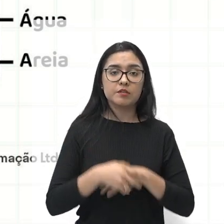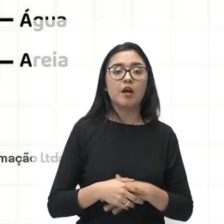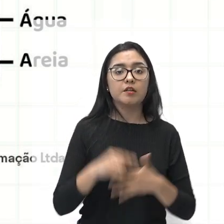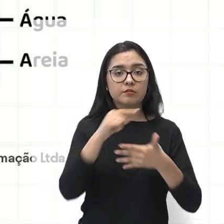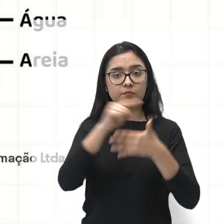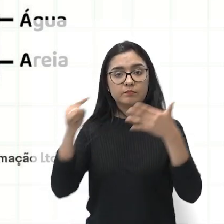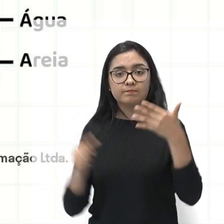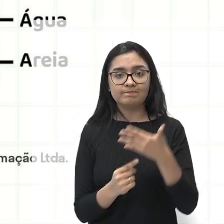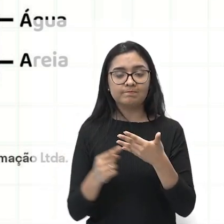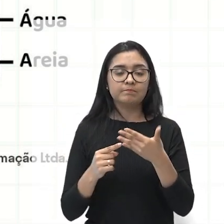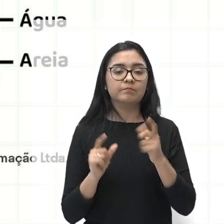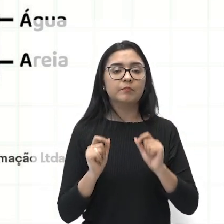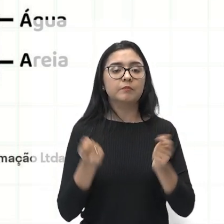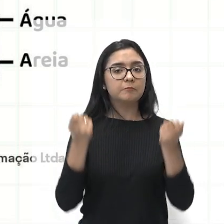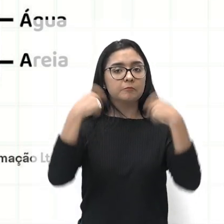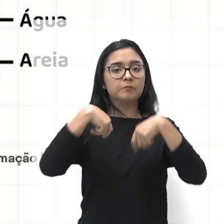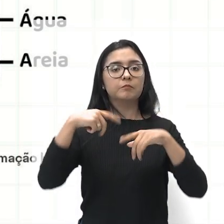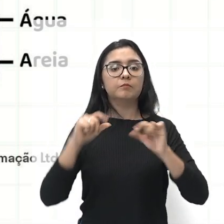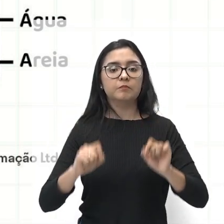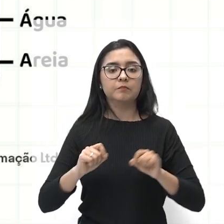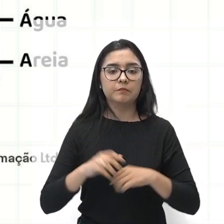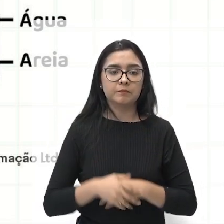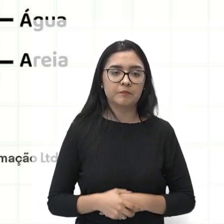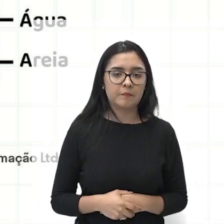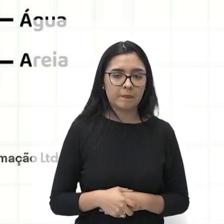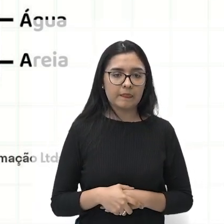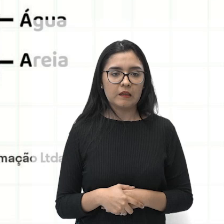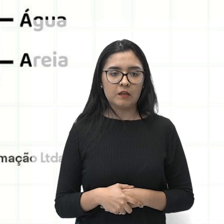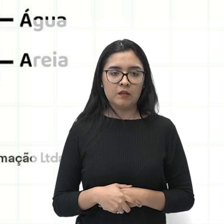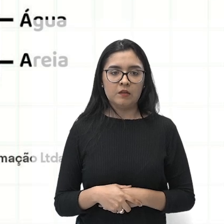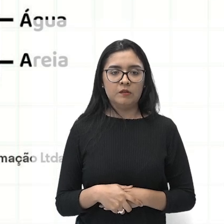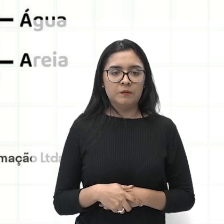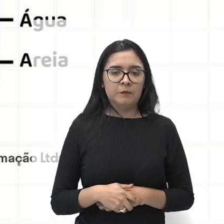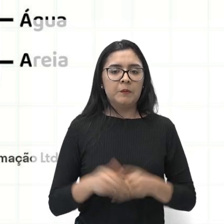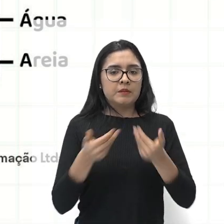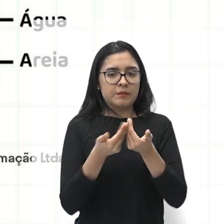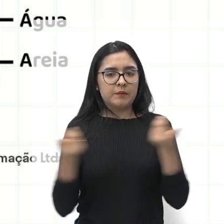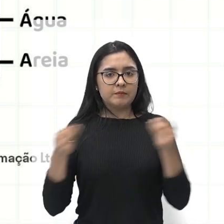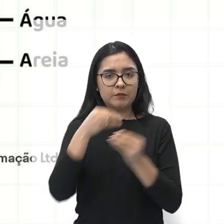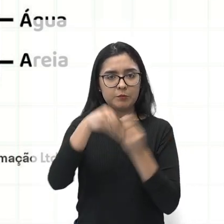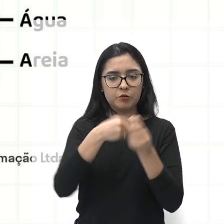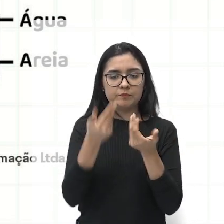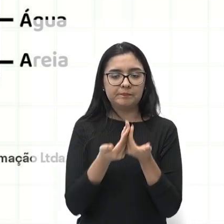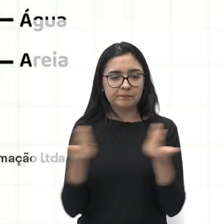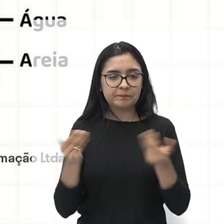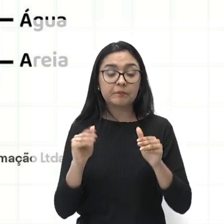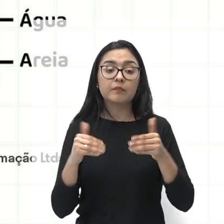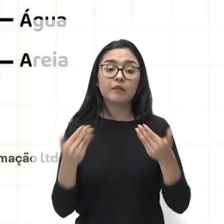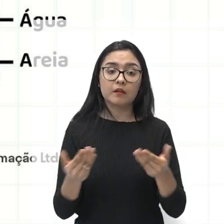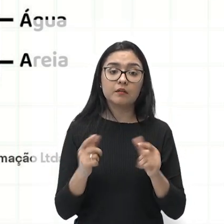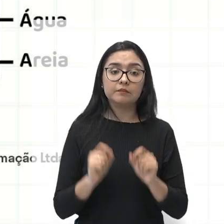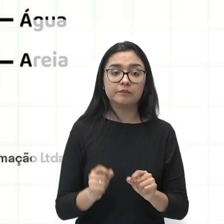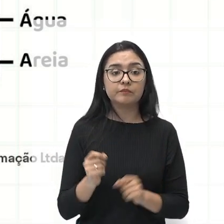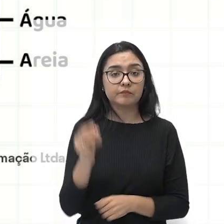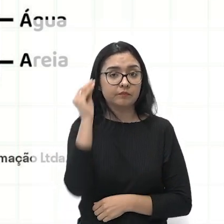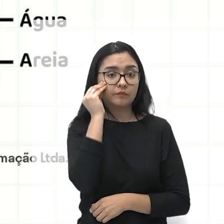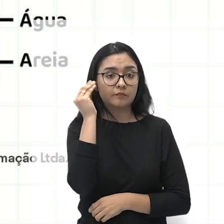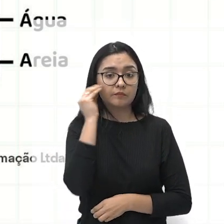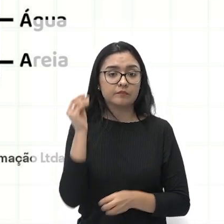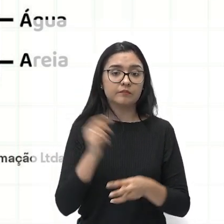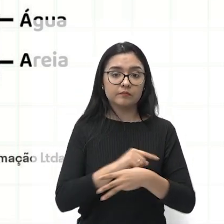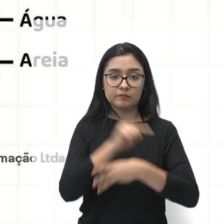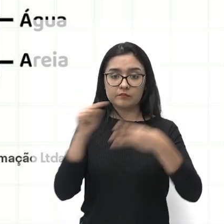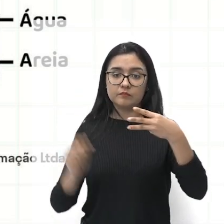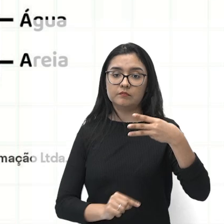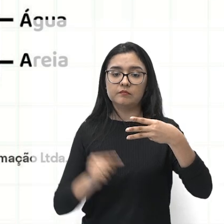propriedades para promover o fracionamento das misturas. Então, nós observamos aí 3